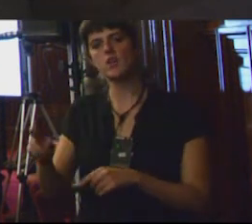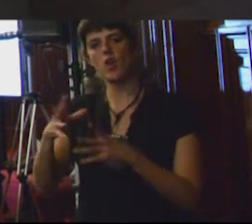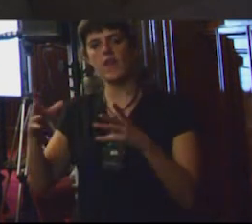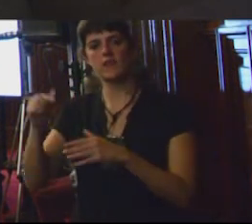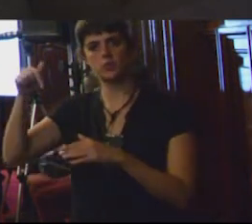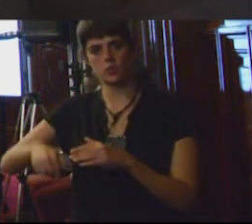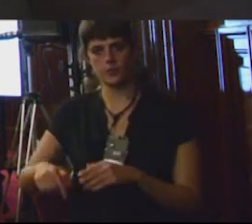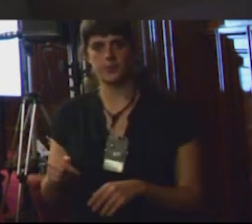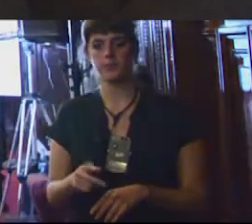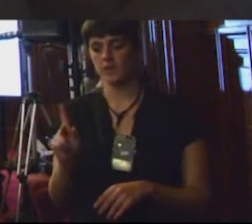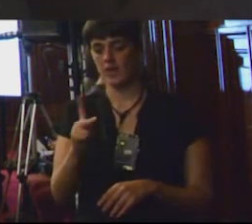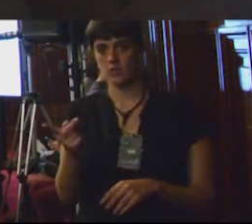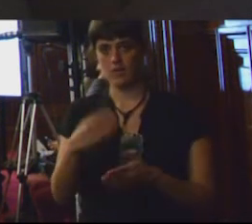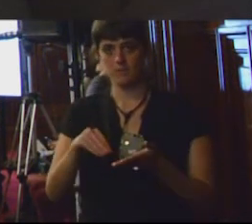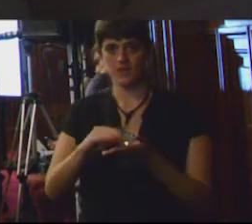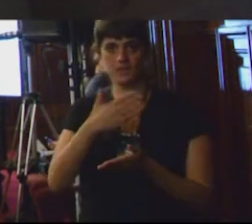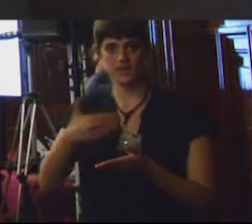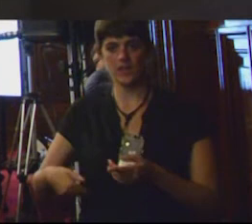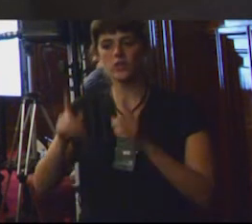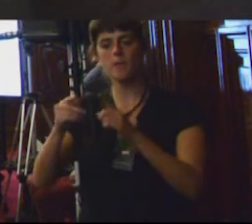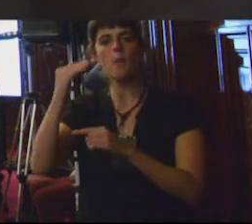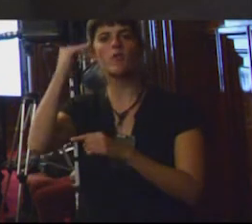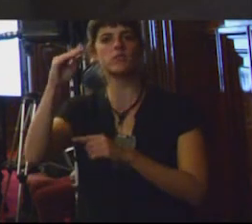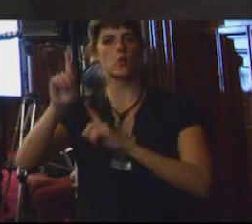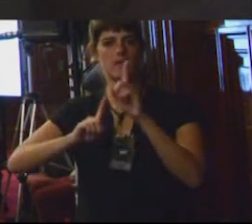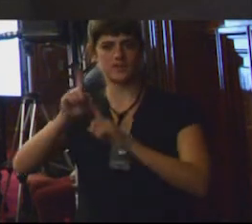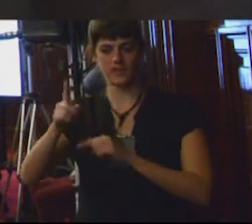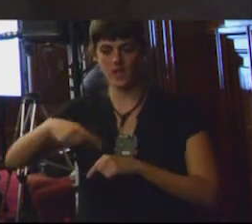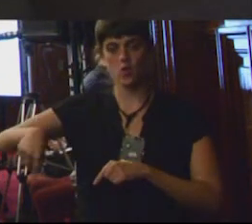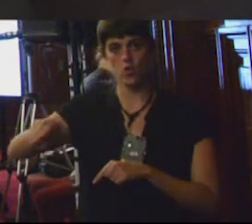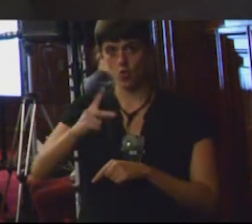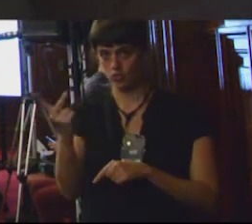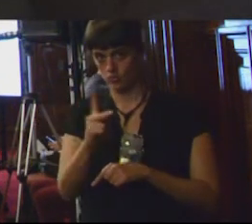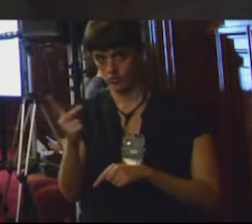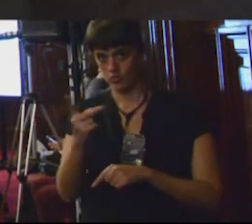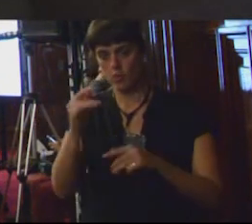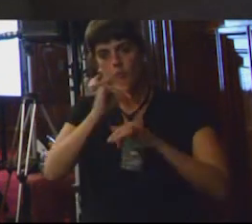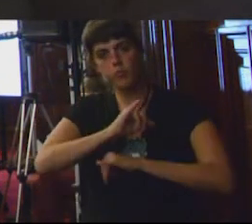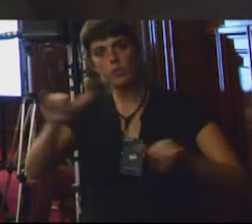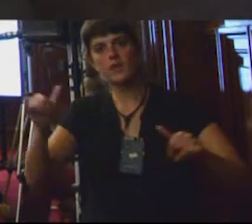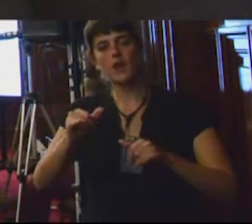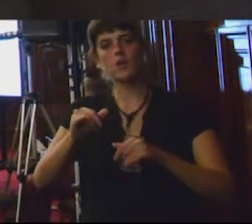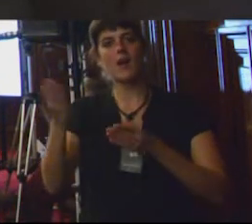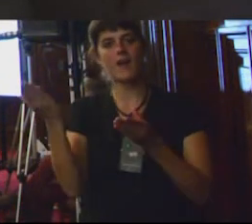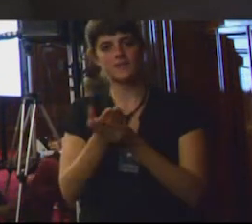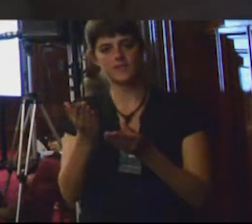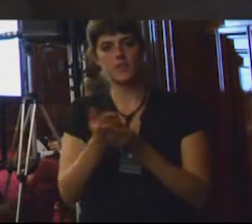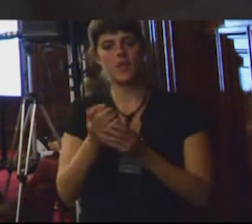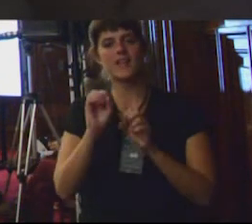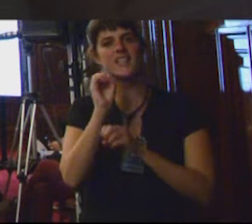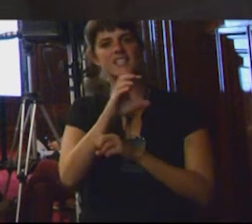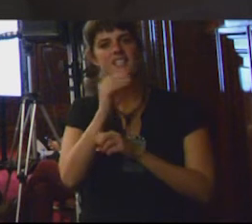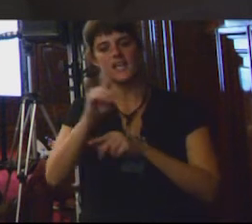magistrados, também são professores universitários, publicaram artigos de críticas à tramitação da reforma,